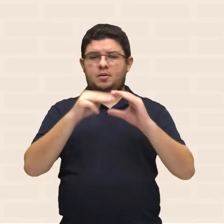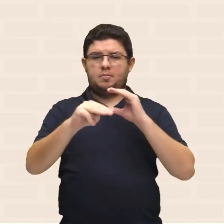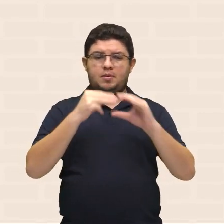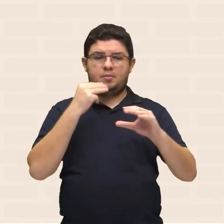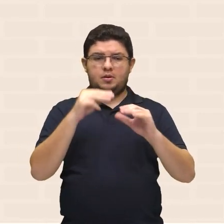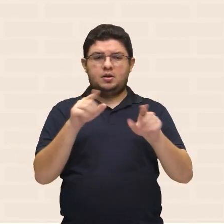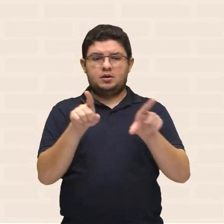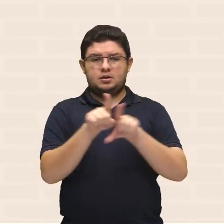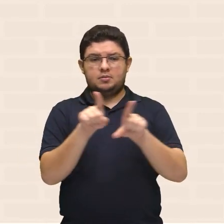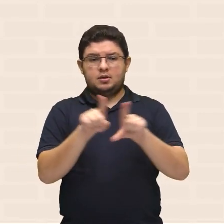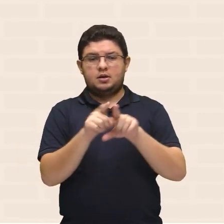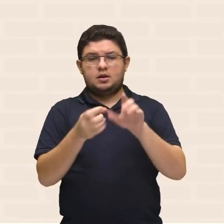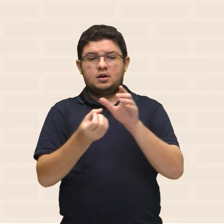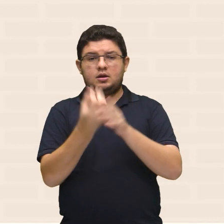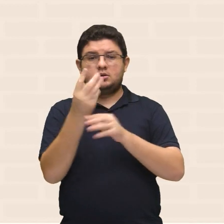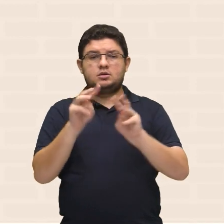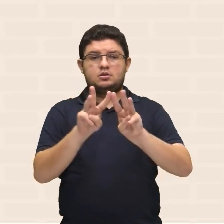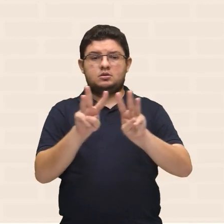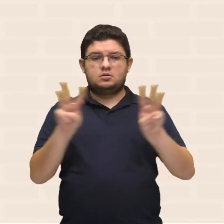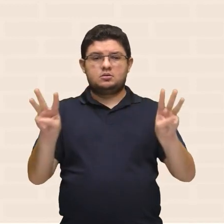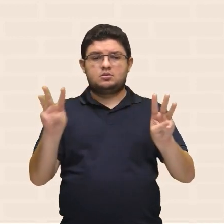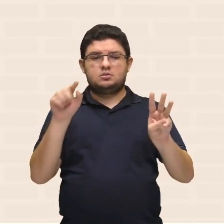websites. Tem também